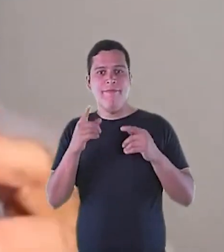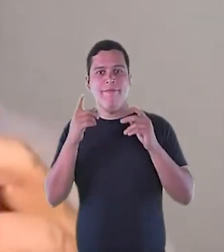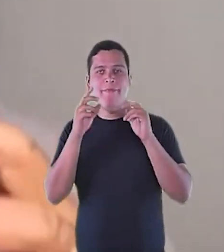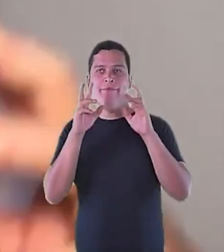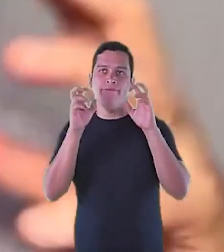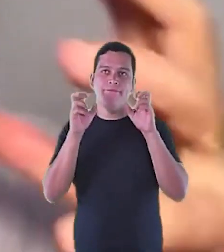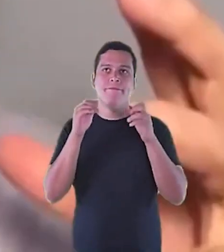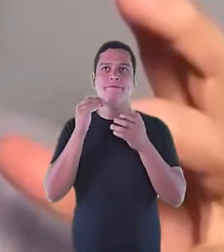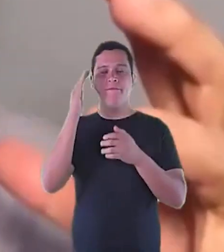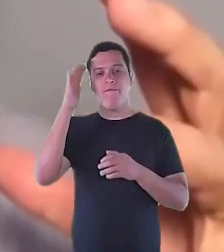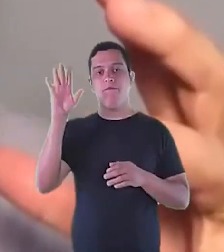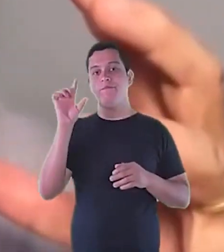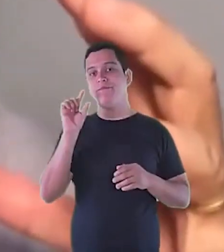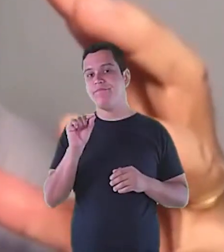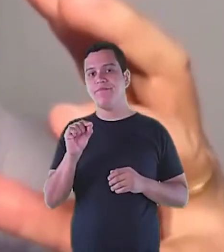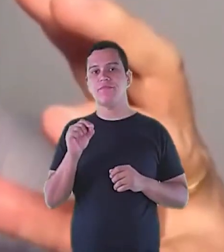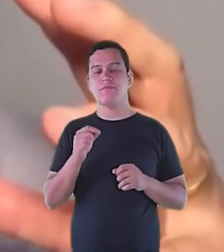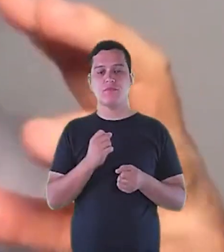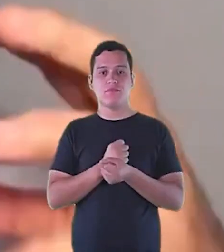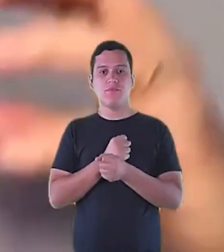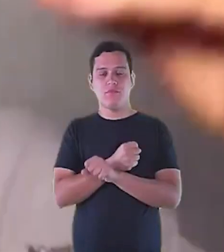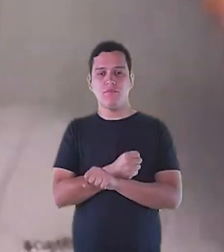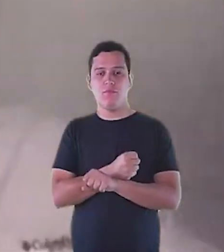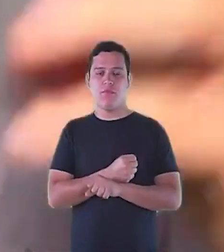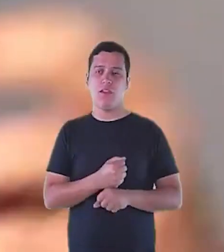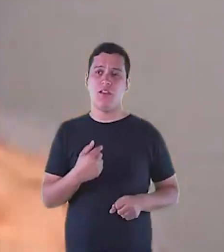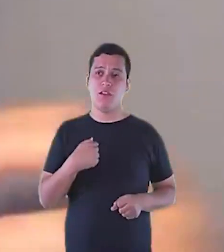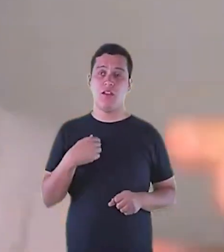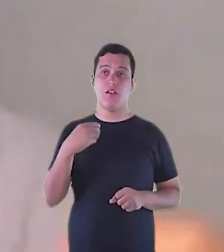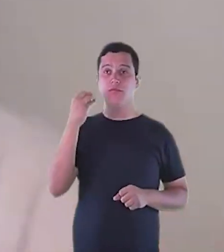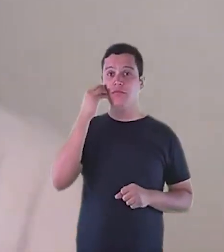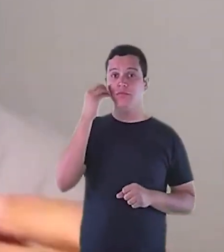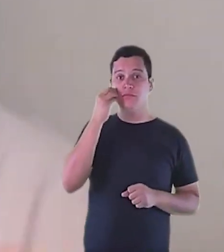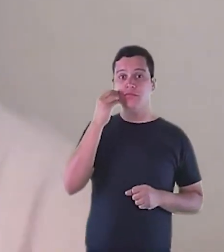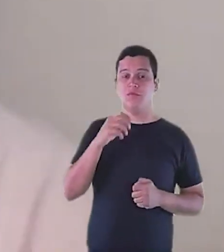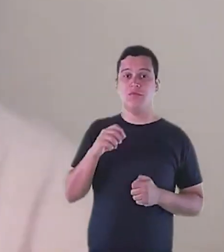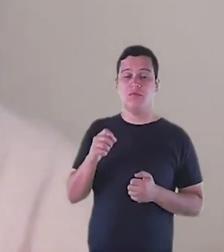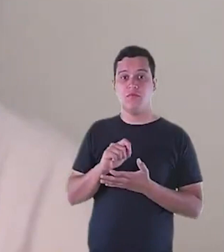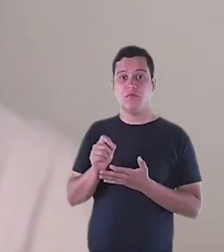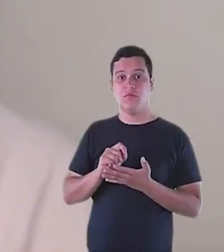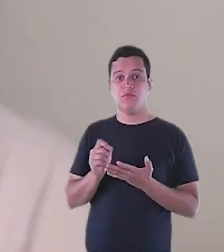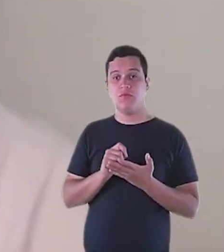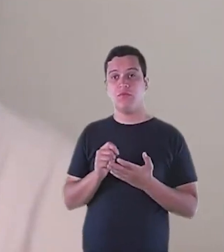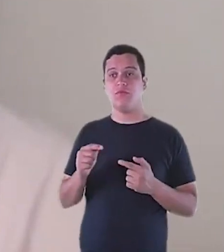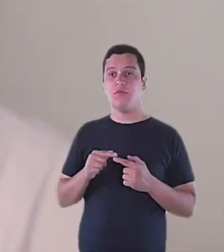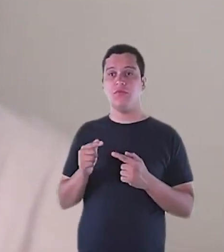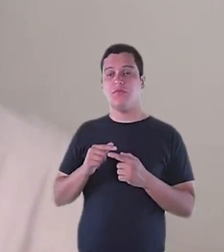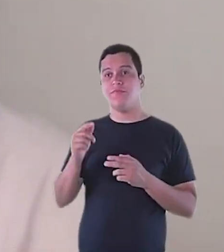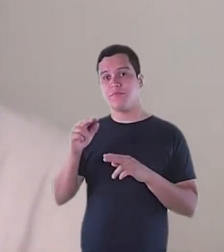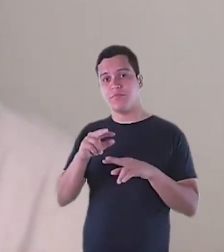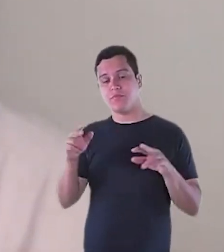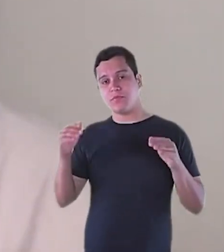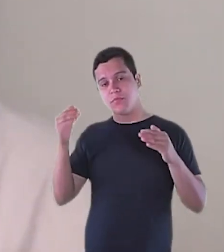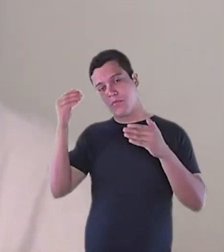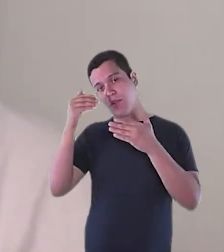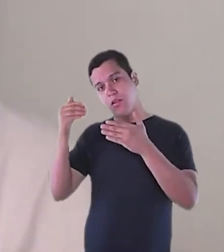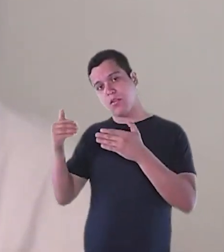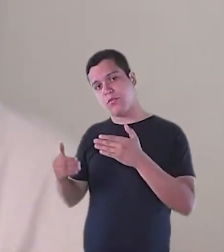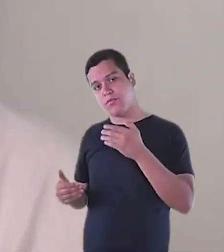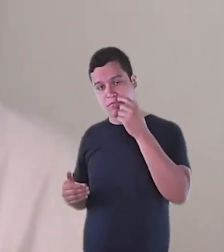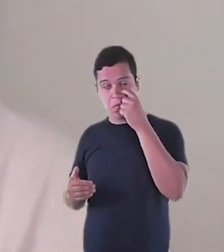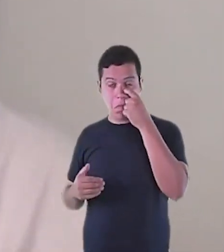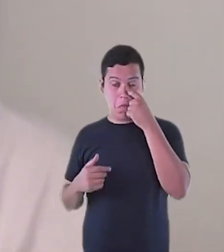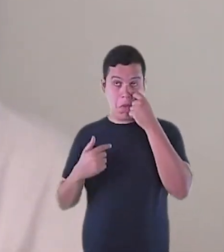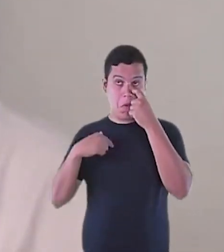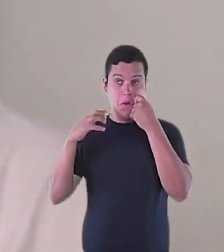procuro montar um painel, né? Como se fosse um quebra-cabeça, assim, de maneira que ao final do livro o leitor tenha